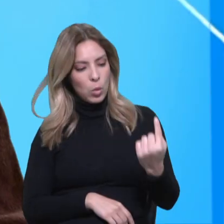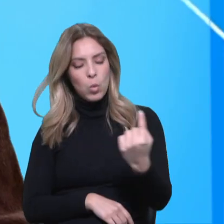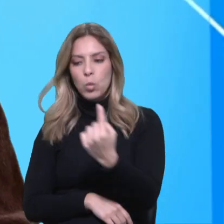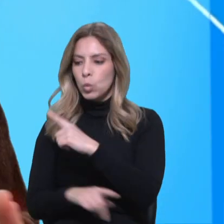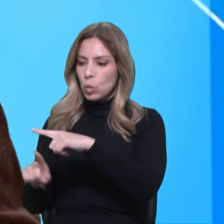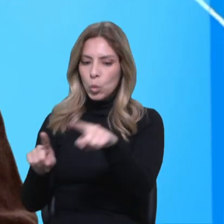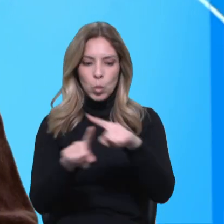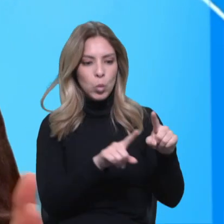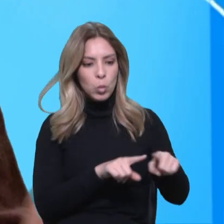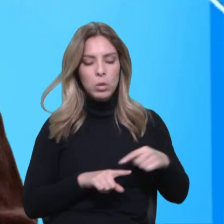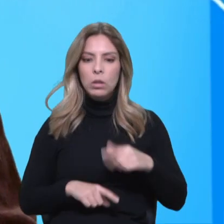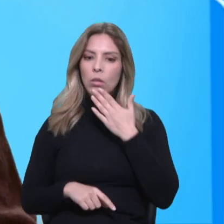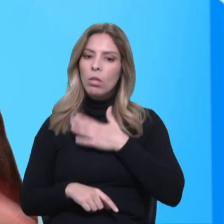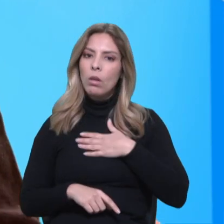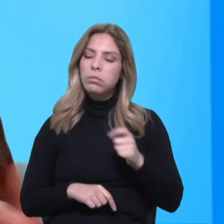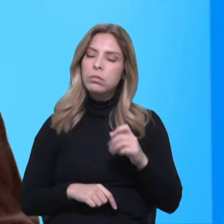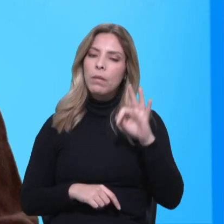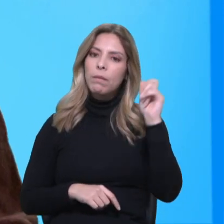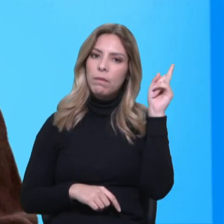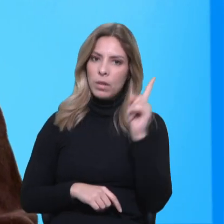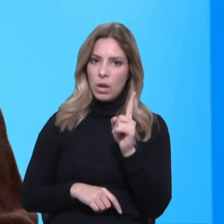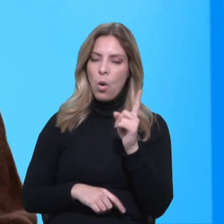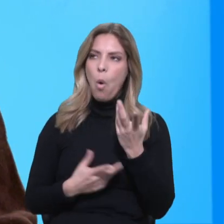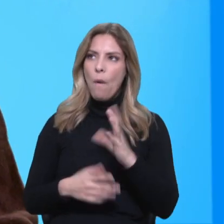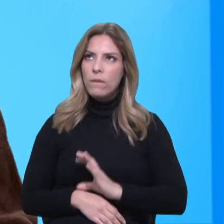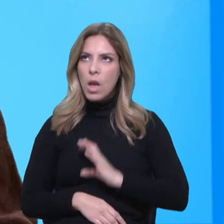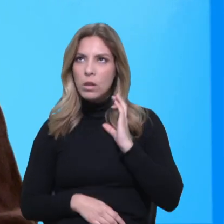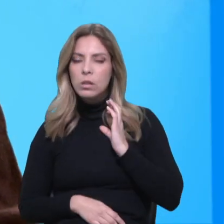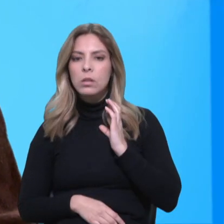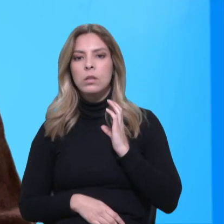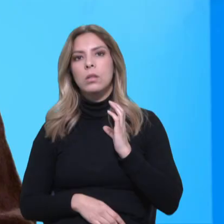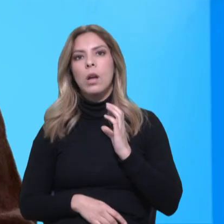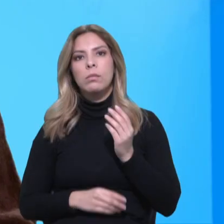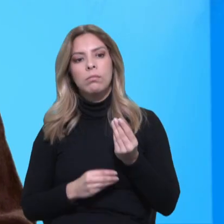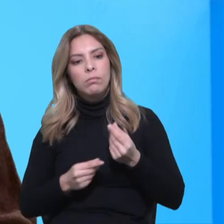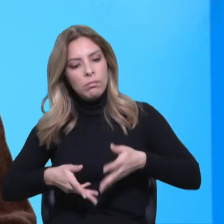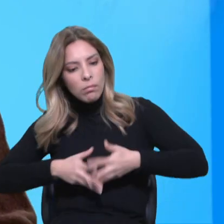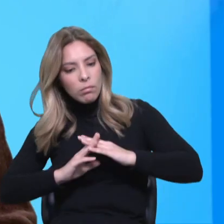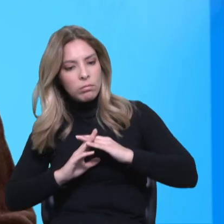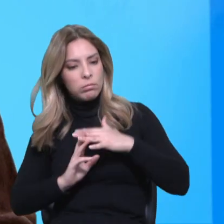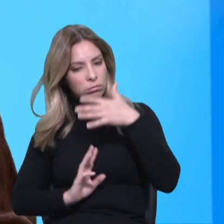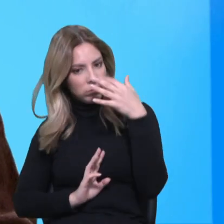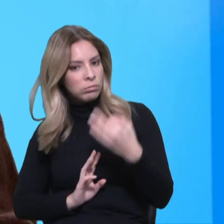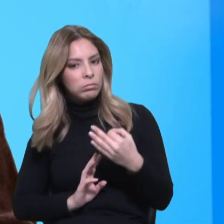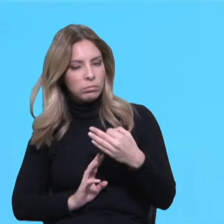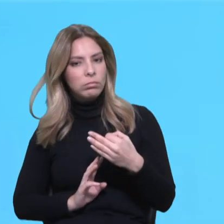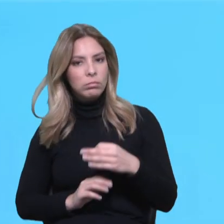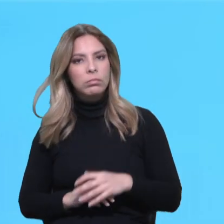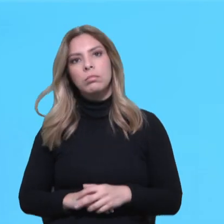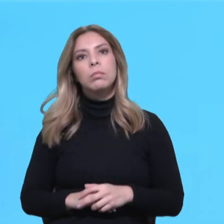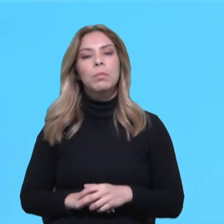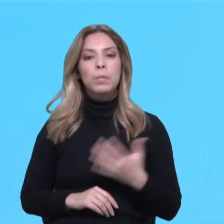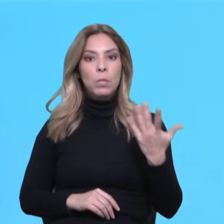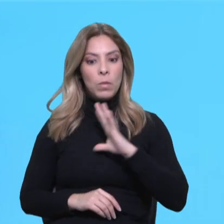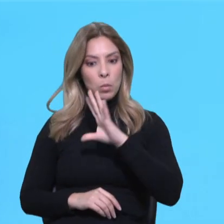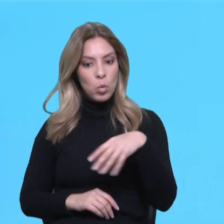e assim aumentarmos a nossa fé, a nossa confiança e firmeza em Cristo Jesus. A partir do mundo que vivem, a